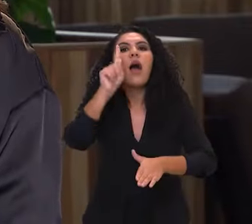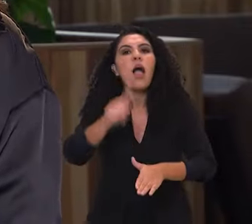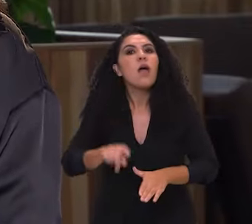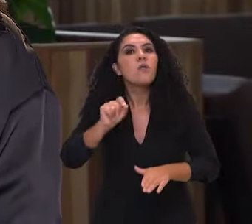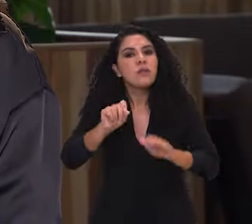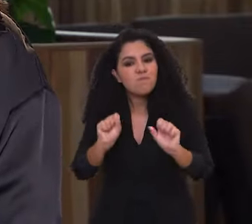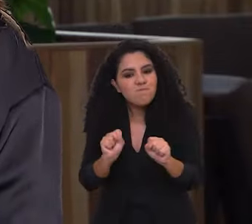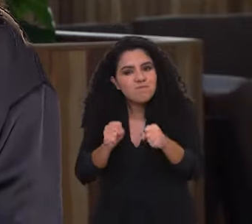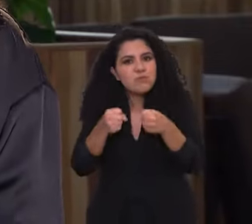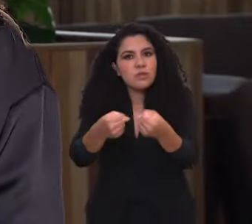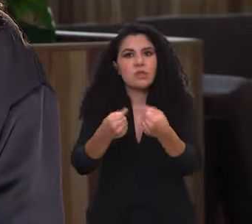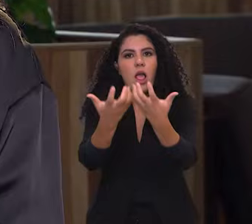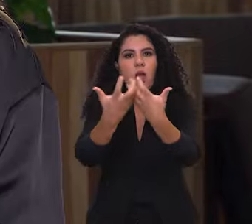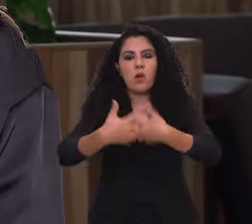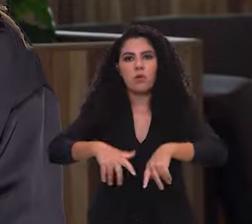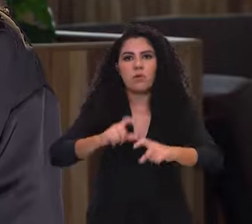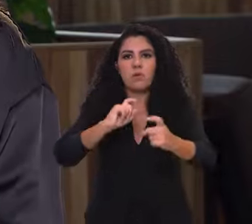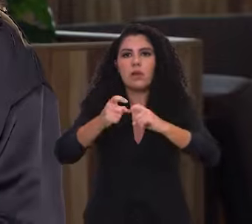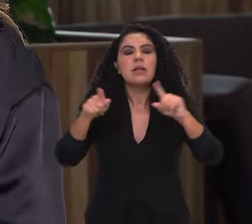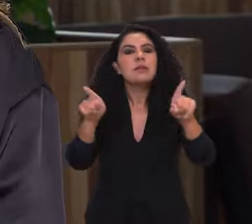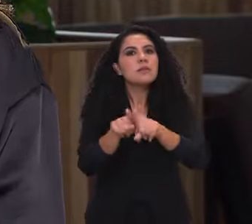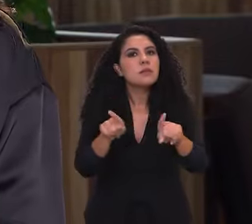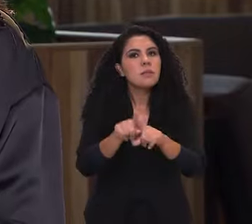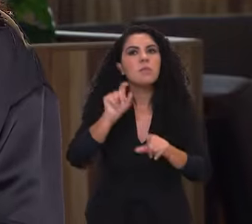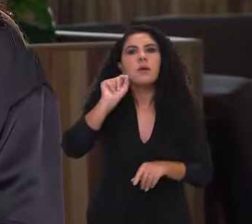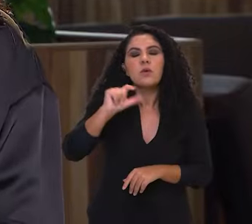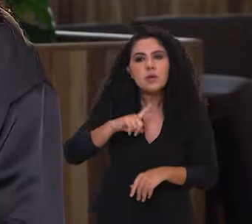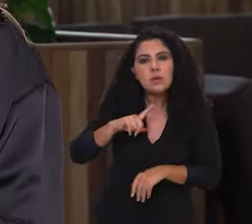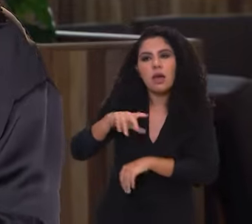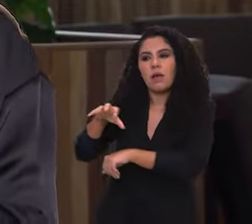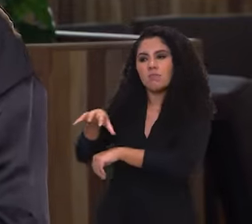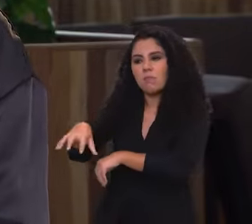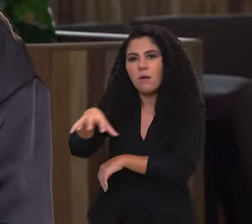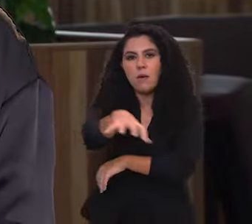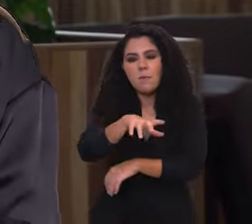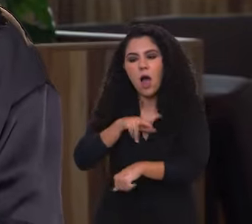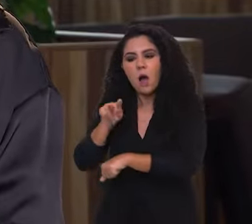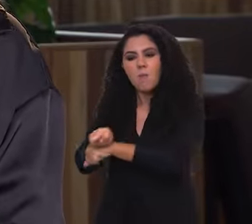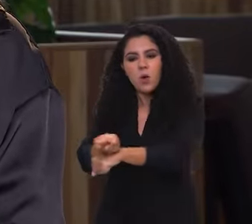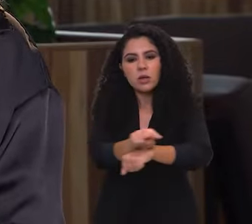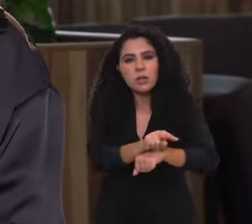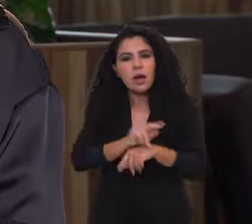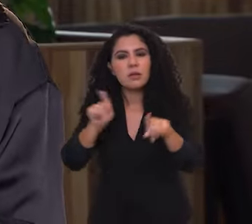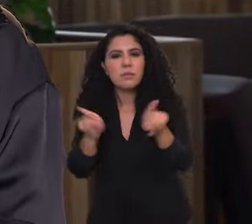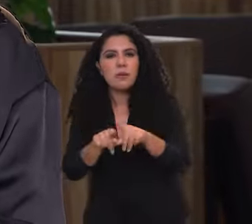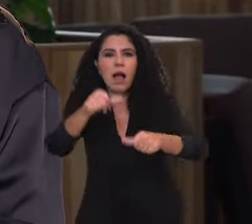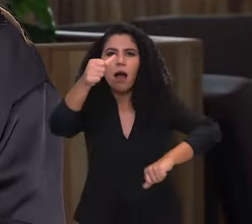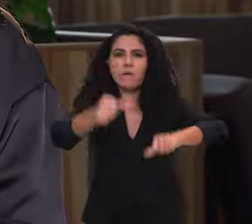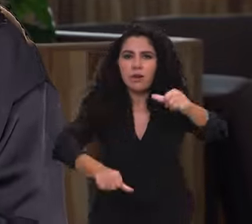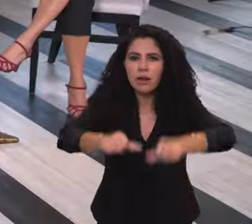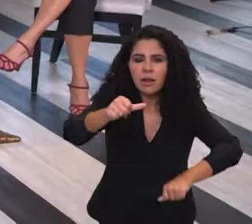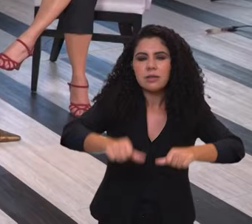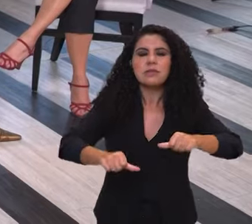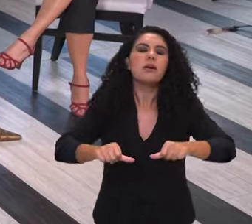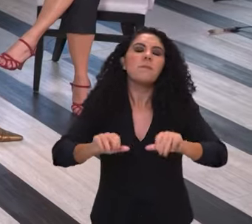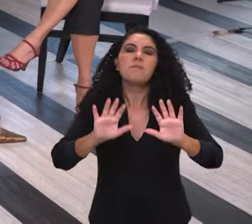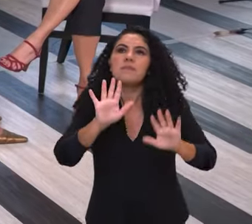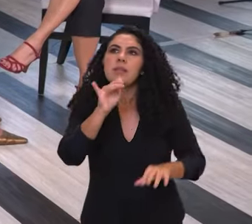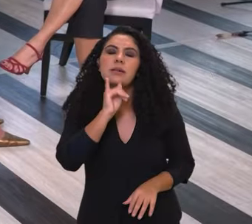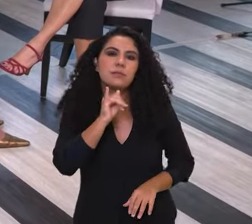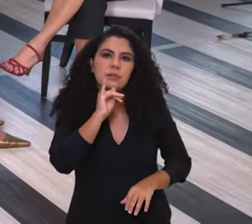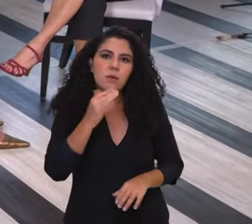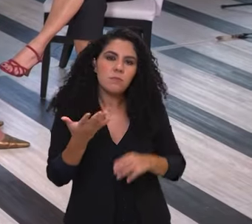fortalecimento da governança. E também das instâncias de monitoramento, das instâncias de avaliação, uma